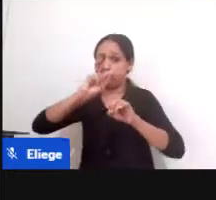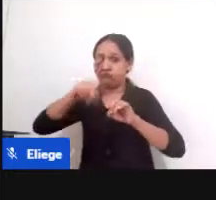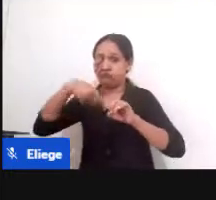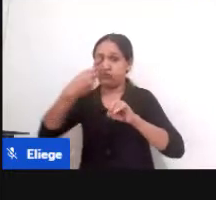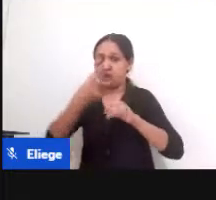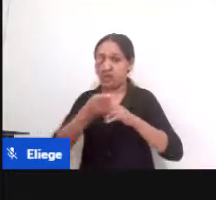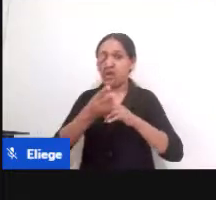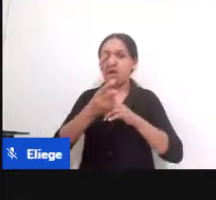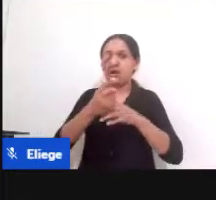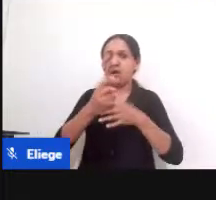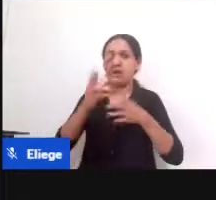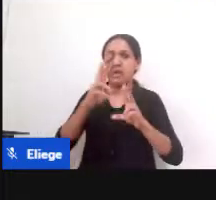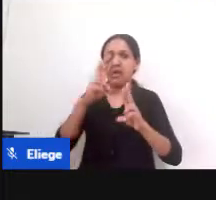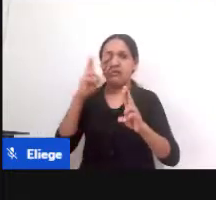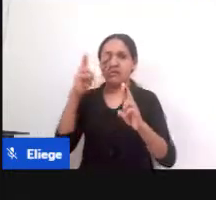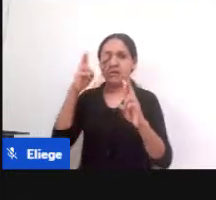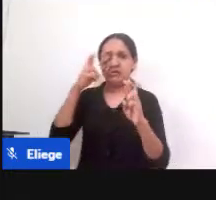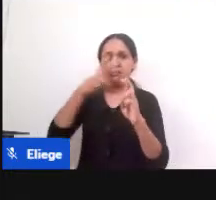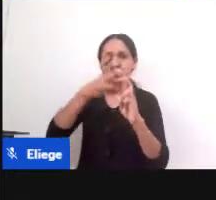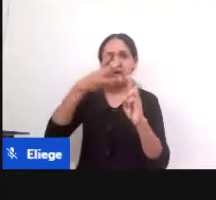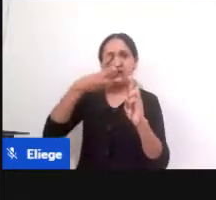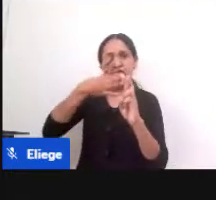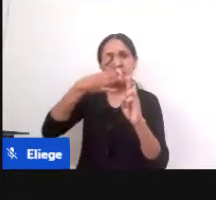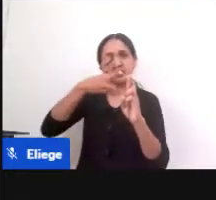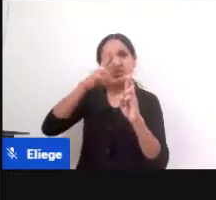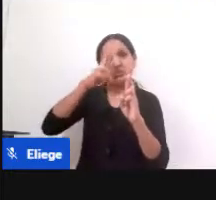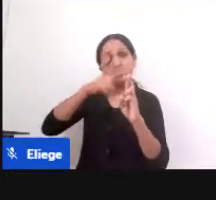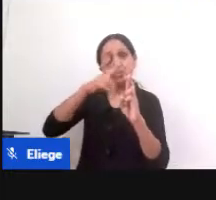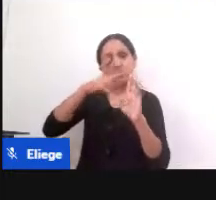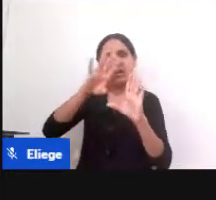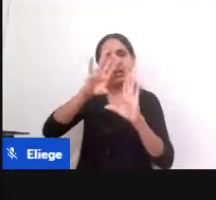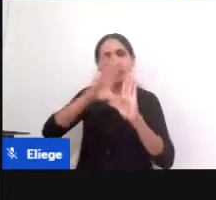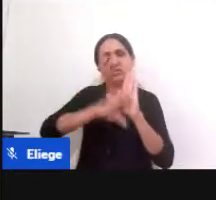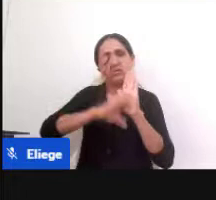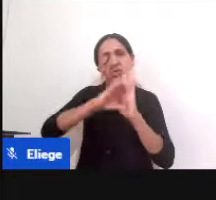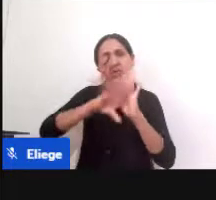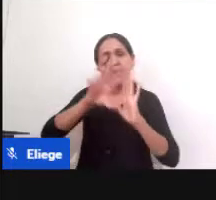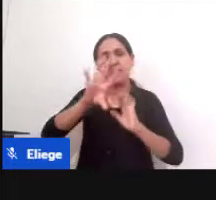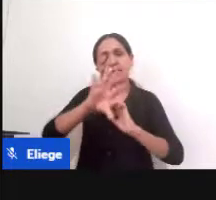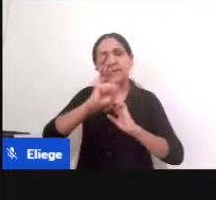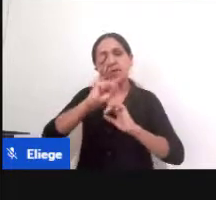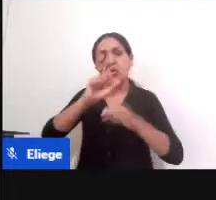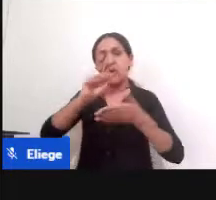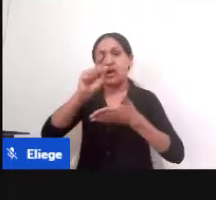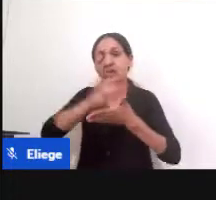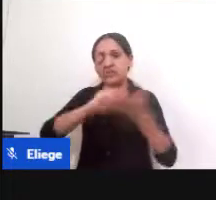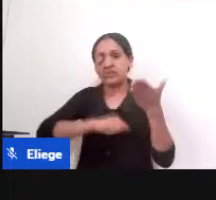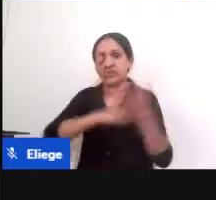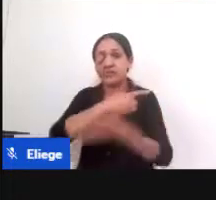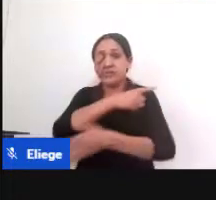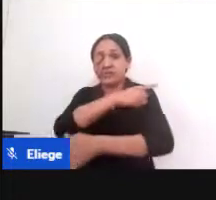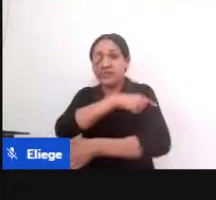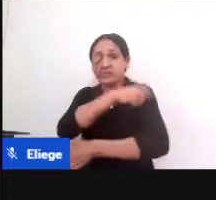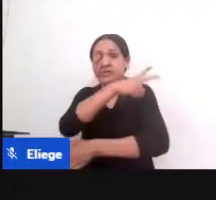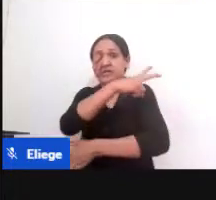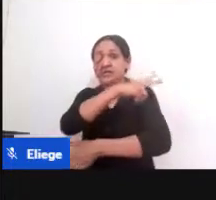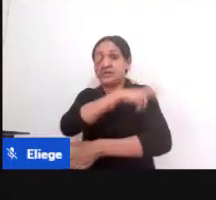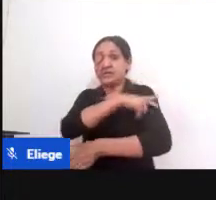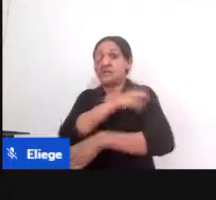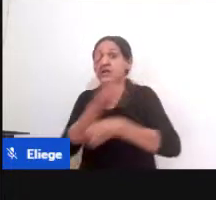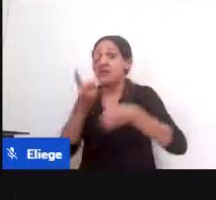no referencial curricular e buscou atividades do primeiro e segundo ano para retomar esses